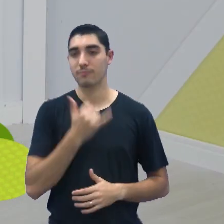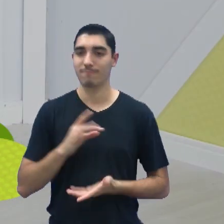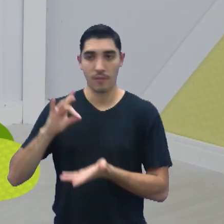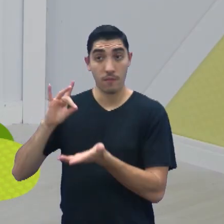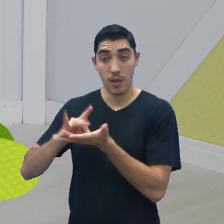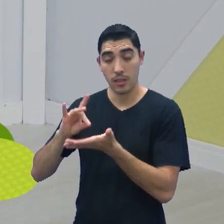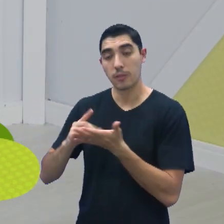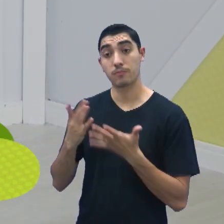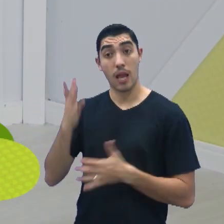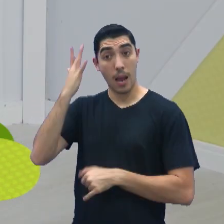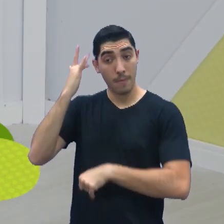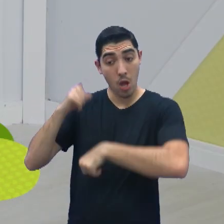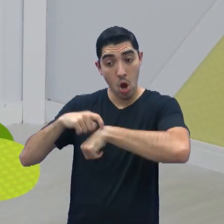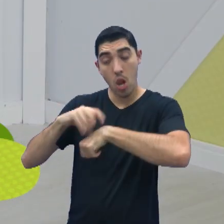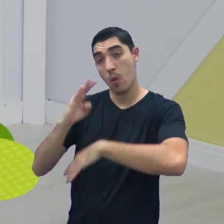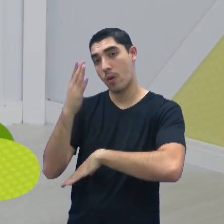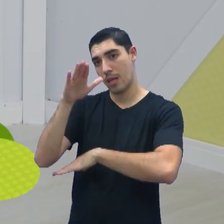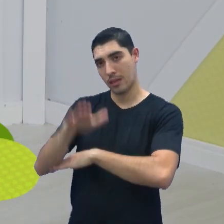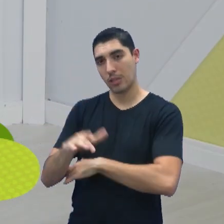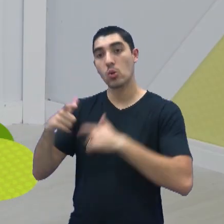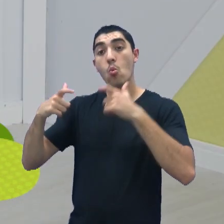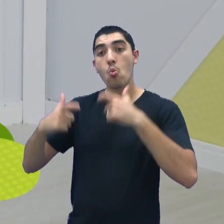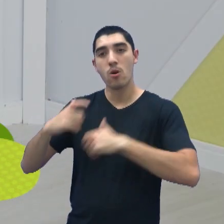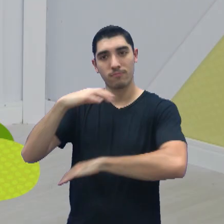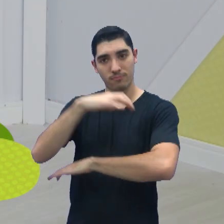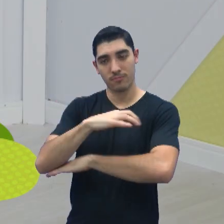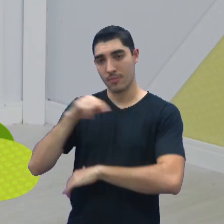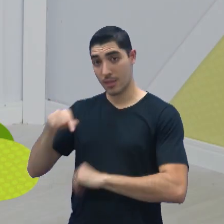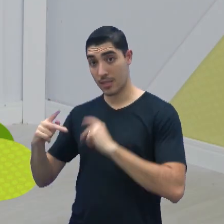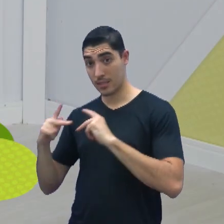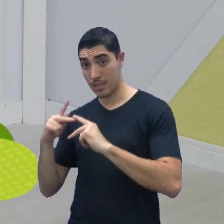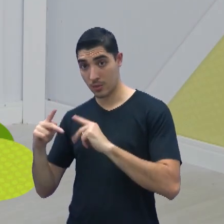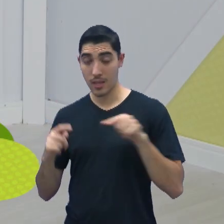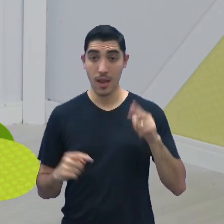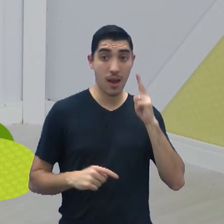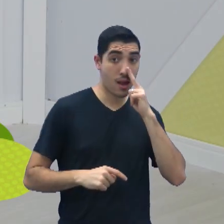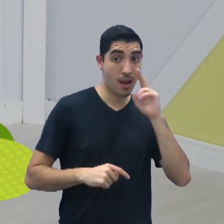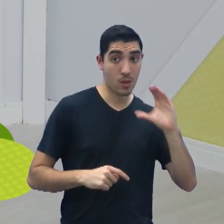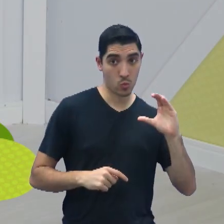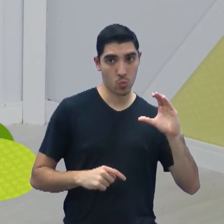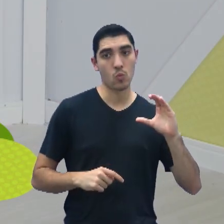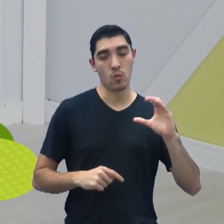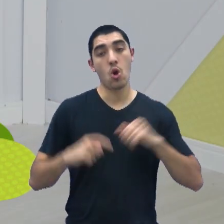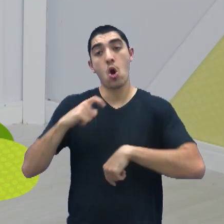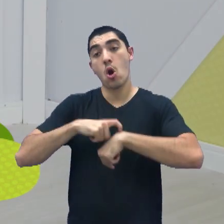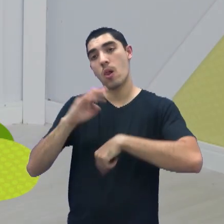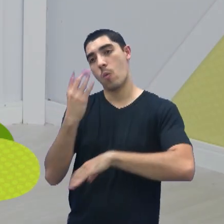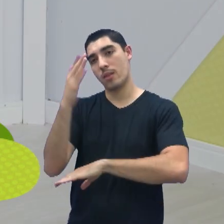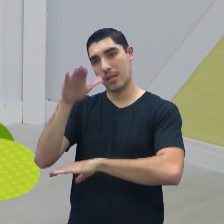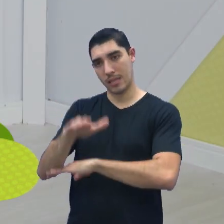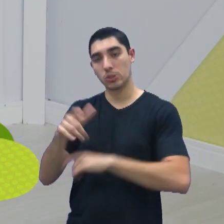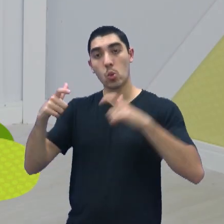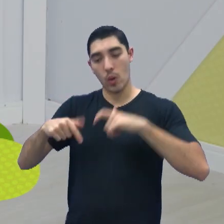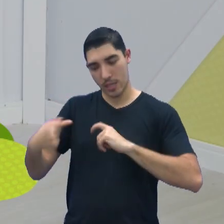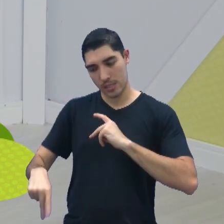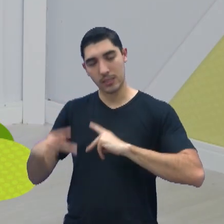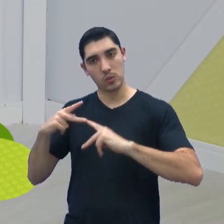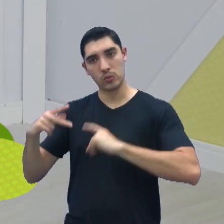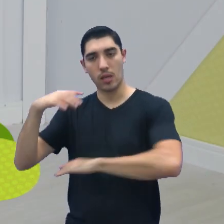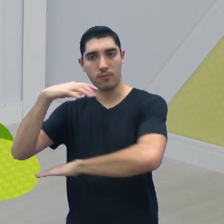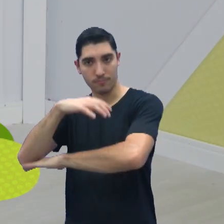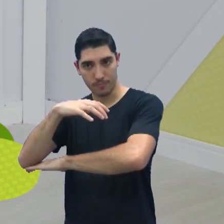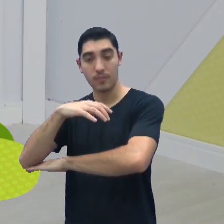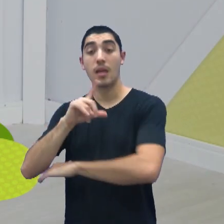da tarde, ginásio do Teatrão, tem São José e Catanduva. Amanhã vai ter muito basquete para você. 4 da tarde no Teatrão, 7 da noite tem o